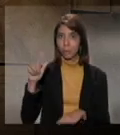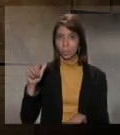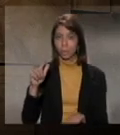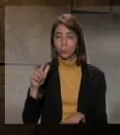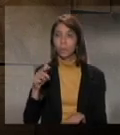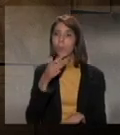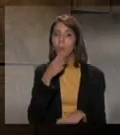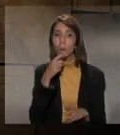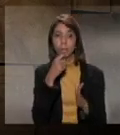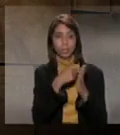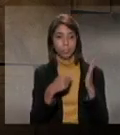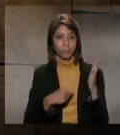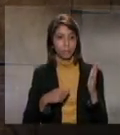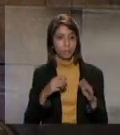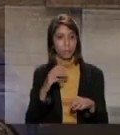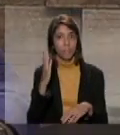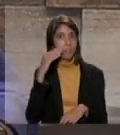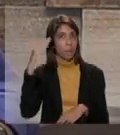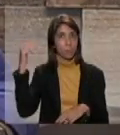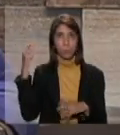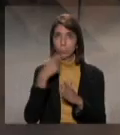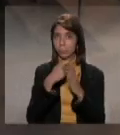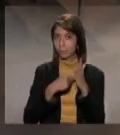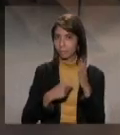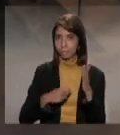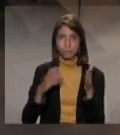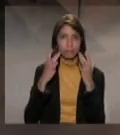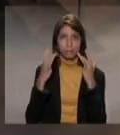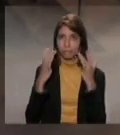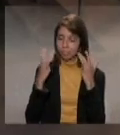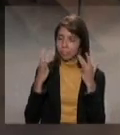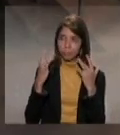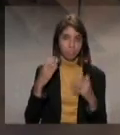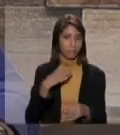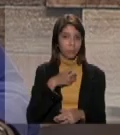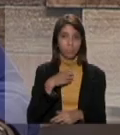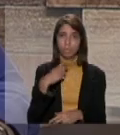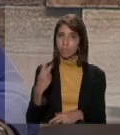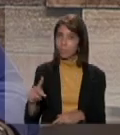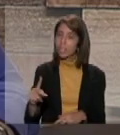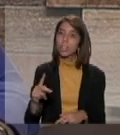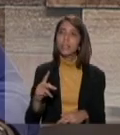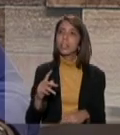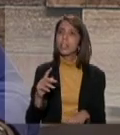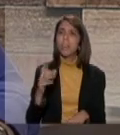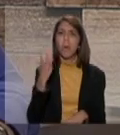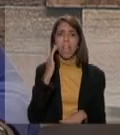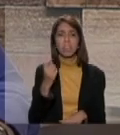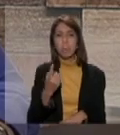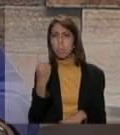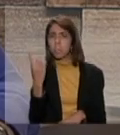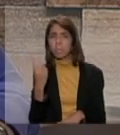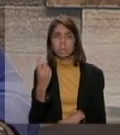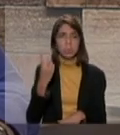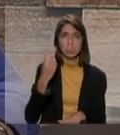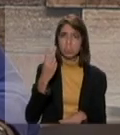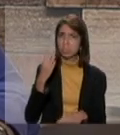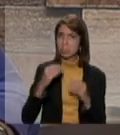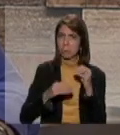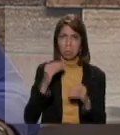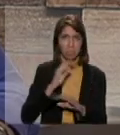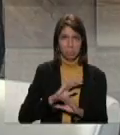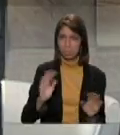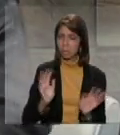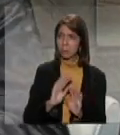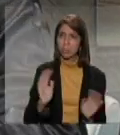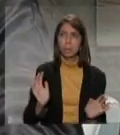novela, que é um grande autor de teatro. Totalmente Enfim, teatral. Né, totalmente teatral. Acho que ele fez uma ou duas novelas só, o Jorge Andrade. E